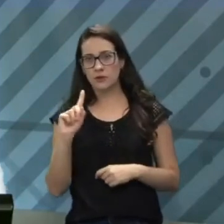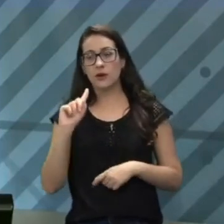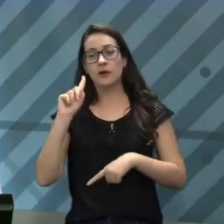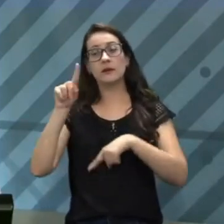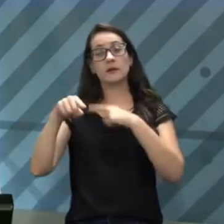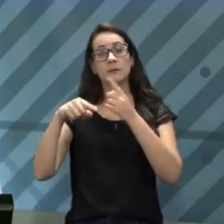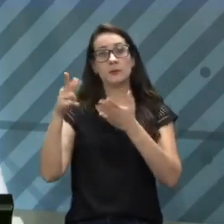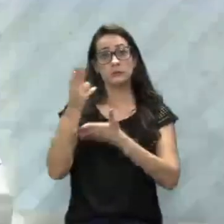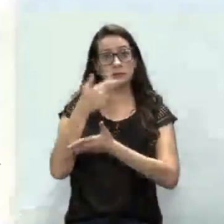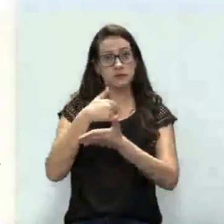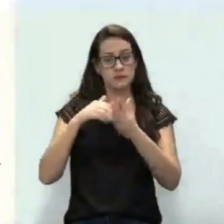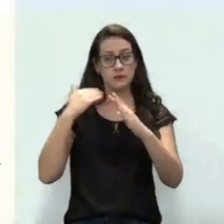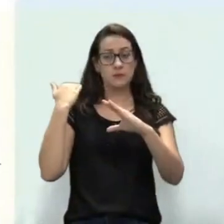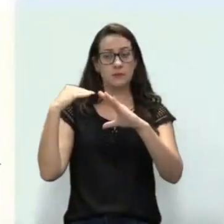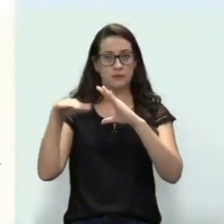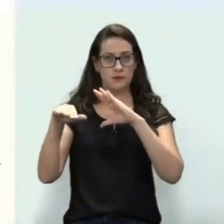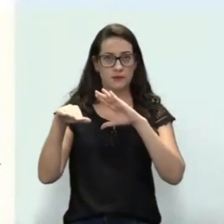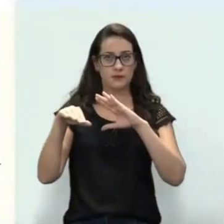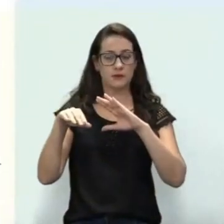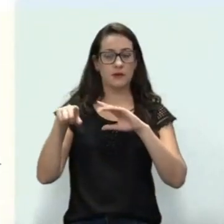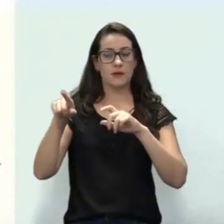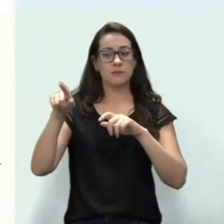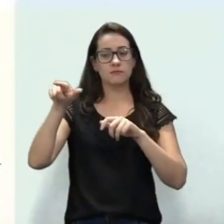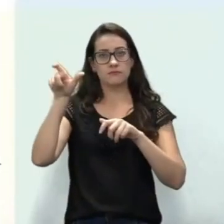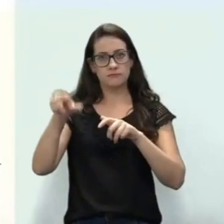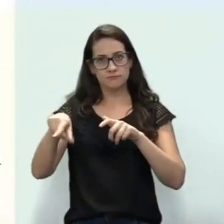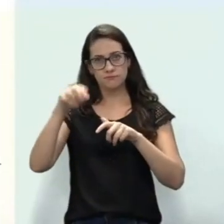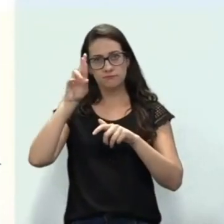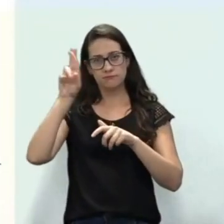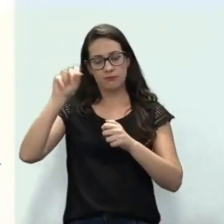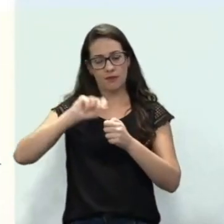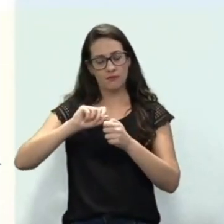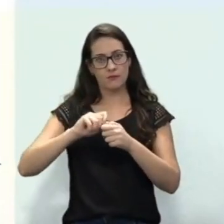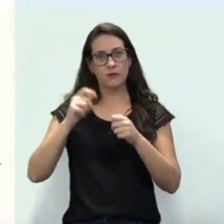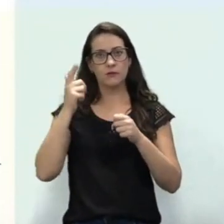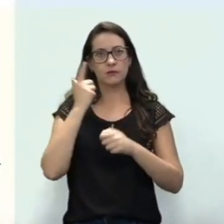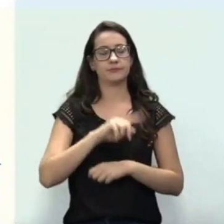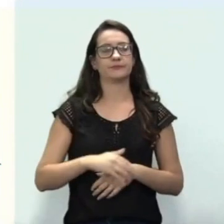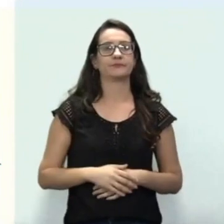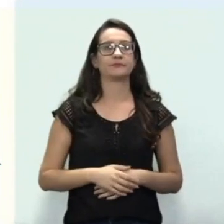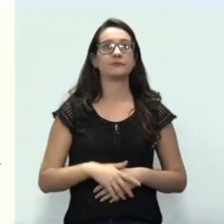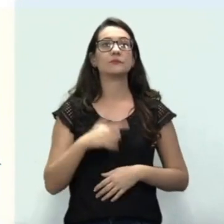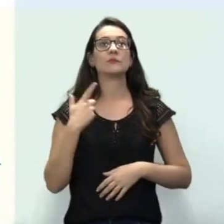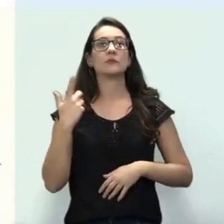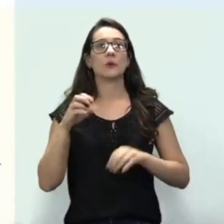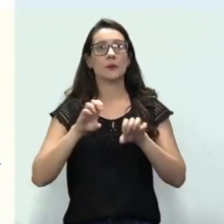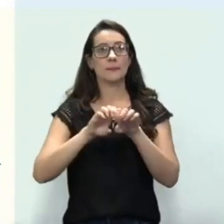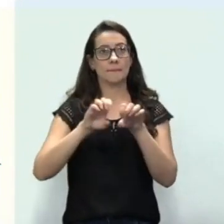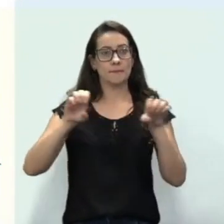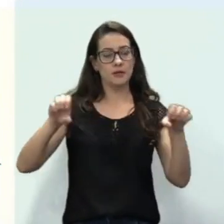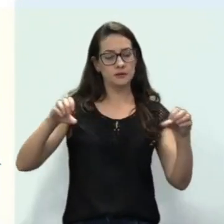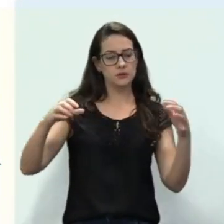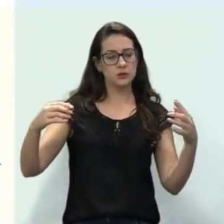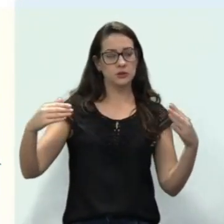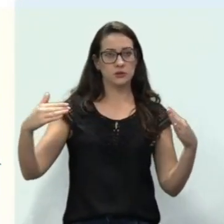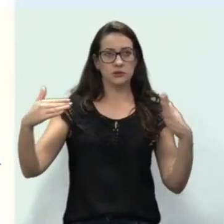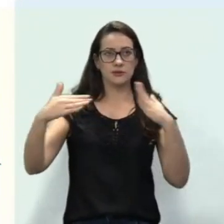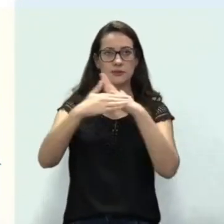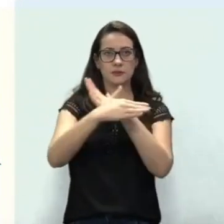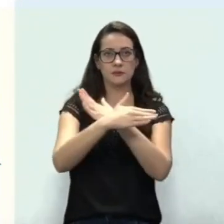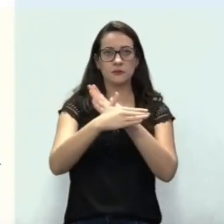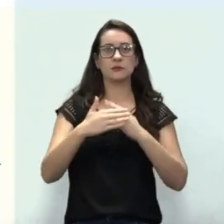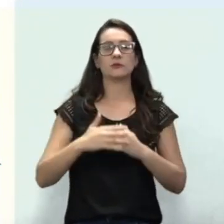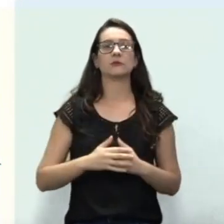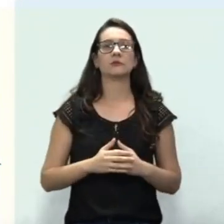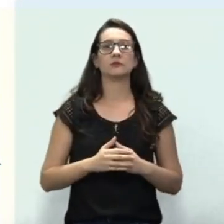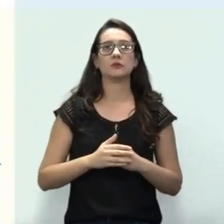executar. Outro tipo são as barras transversais soldadas. O que seriam as barras transversais soldadas?